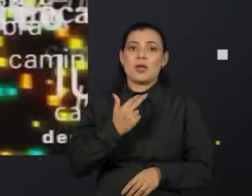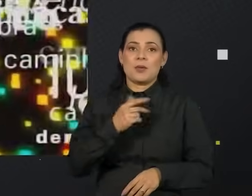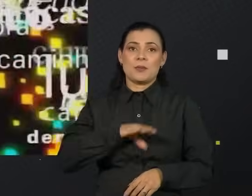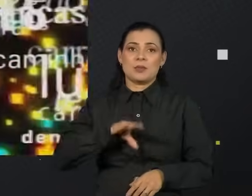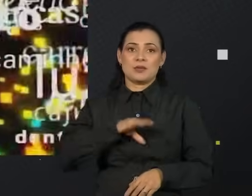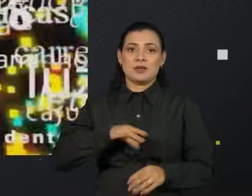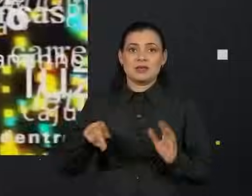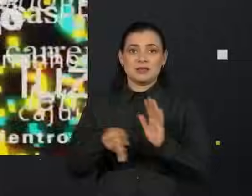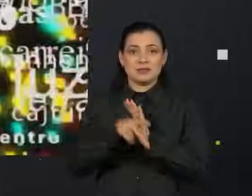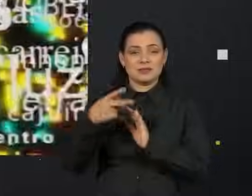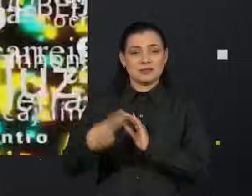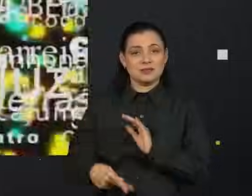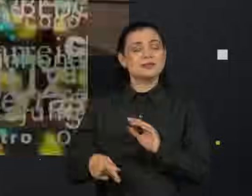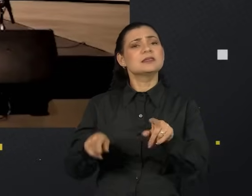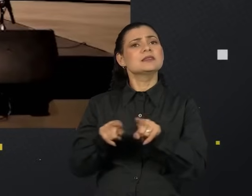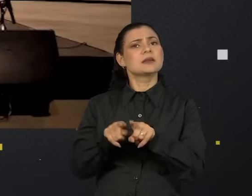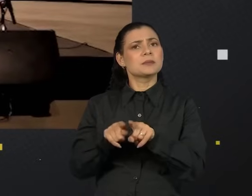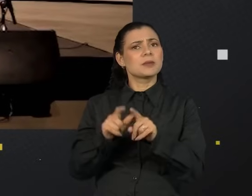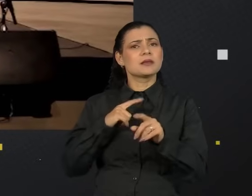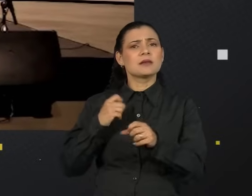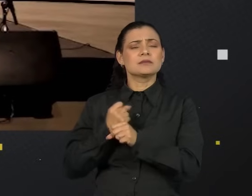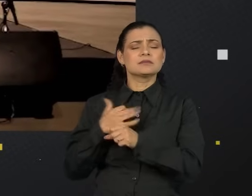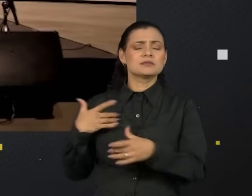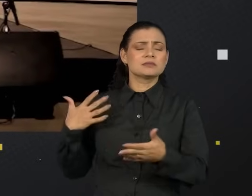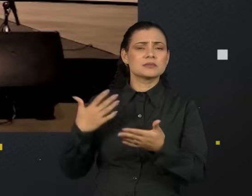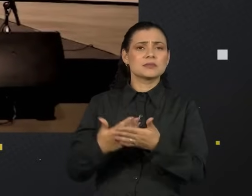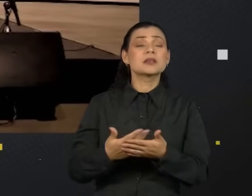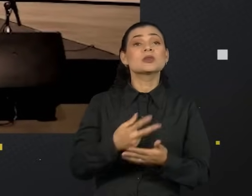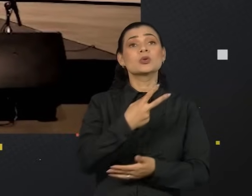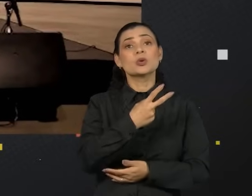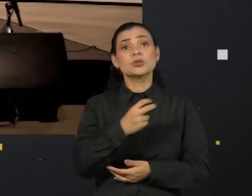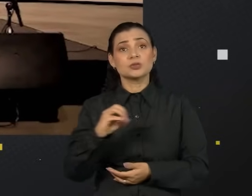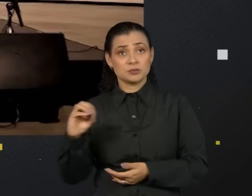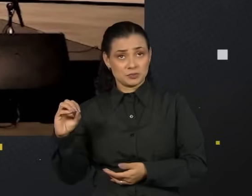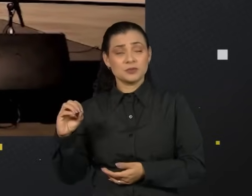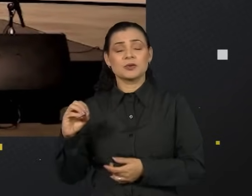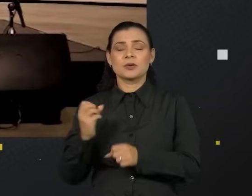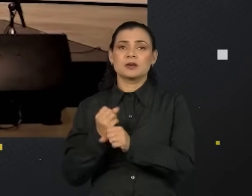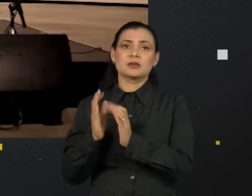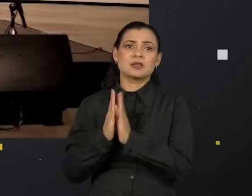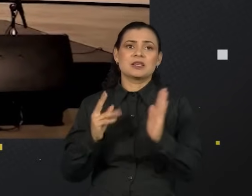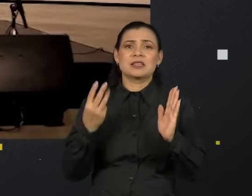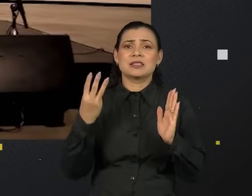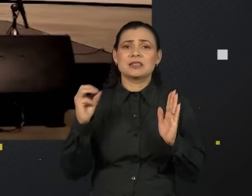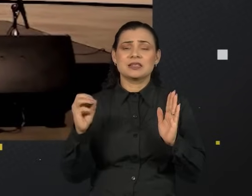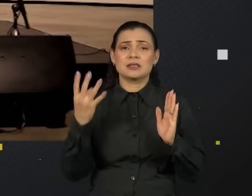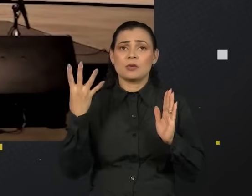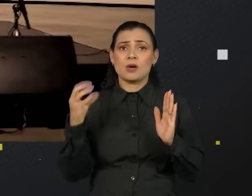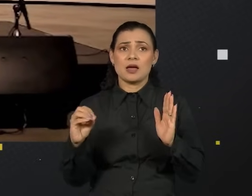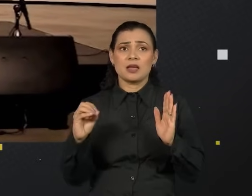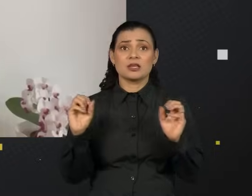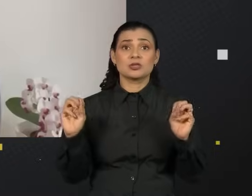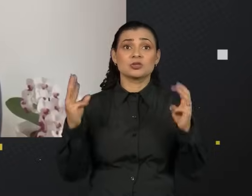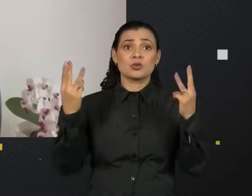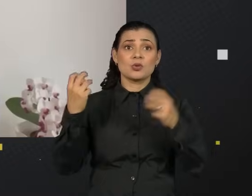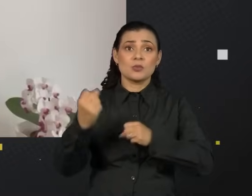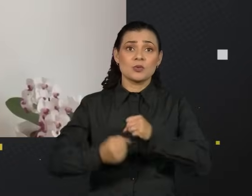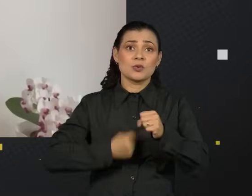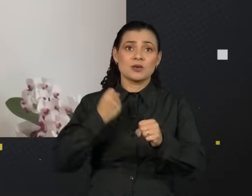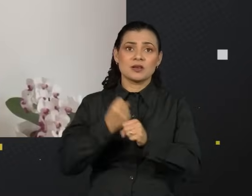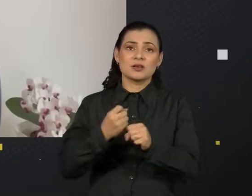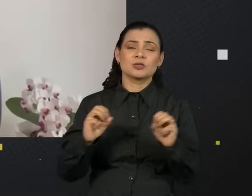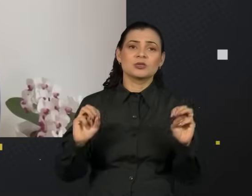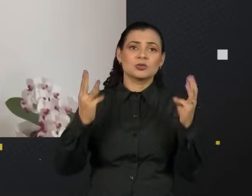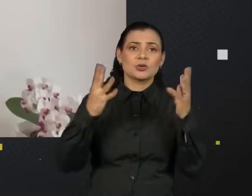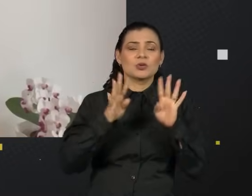longo da década de 2000, durante muitos anos, fizemos uma média de 30, 40 aulas-shows por ano, shows com banda